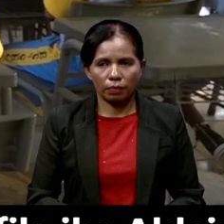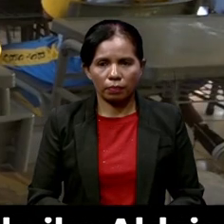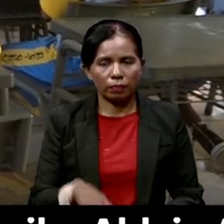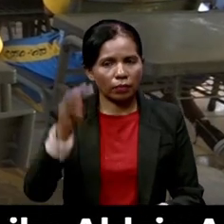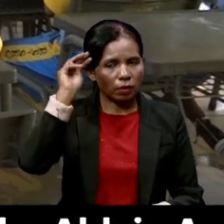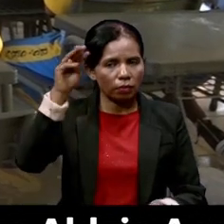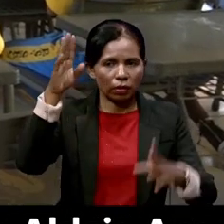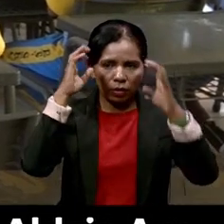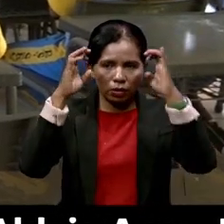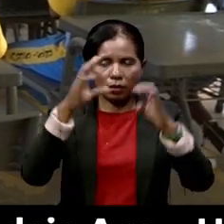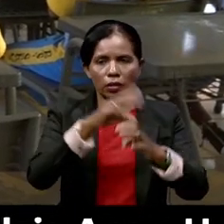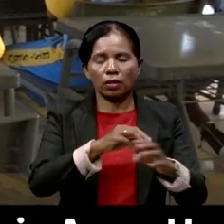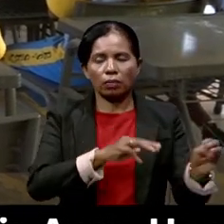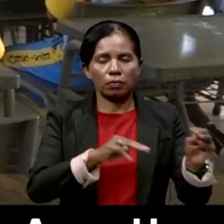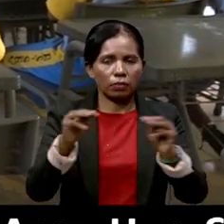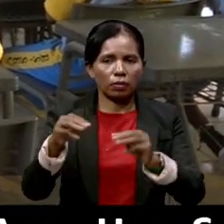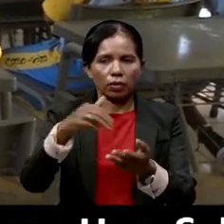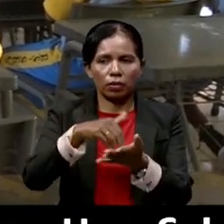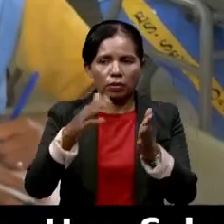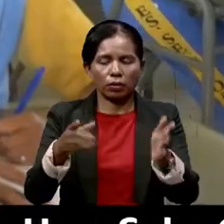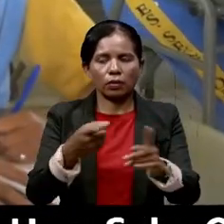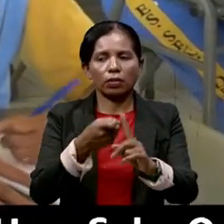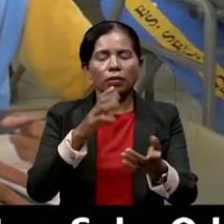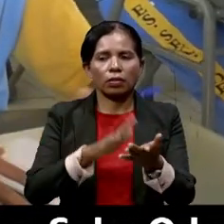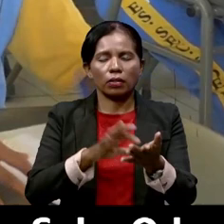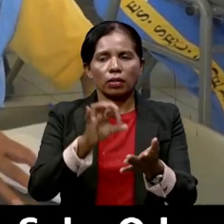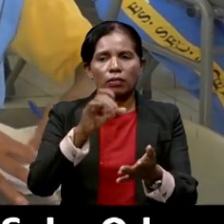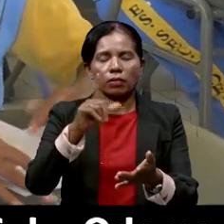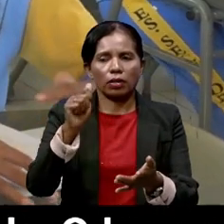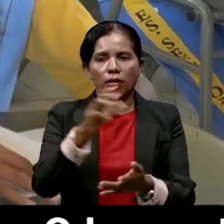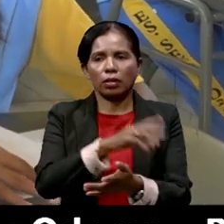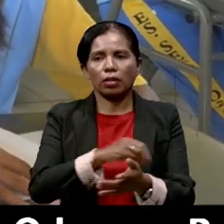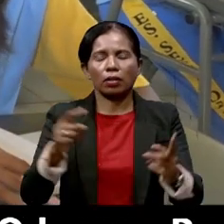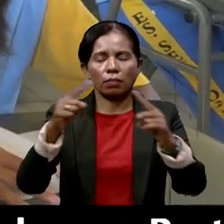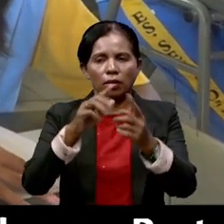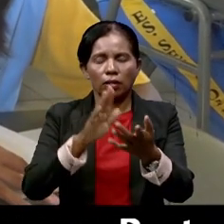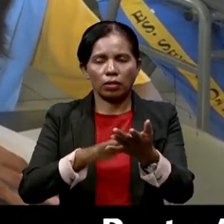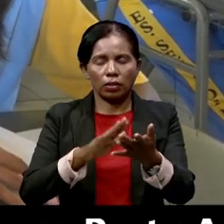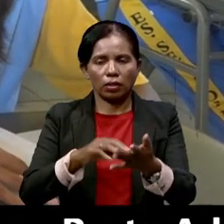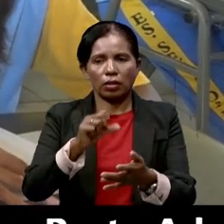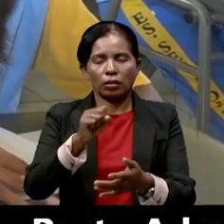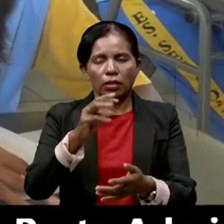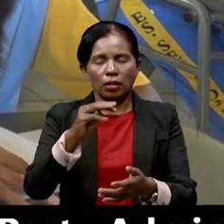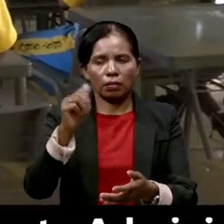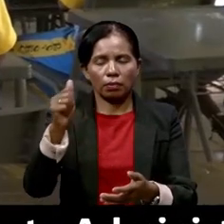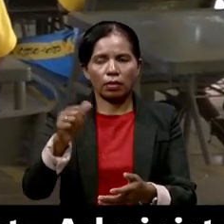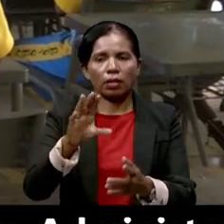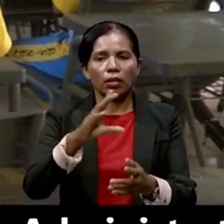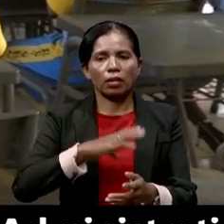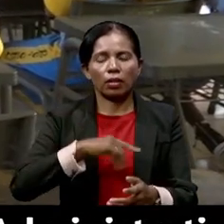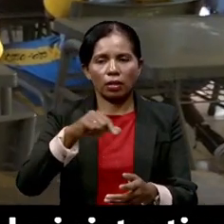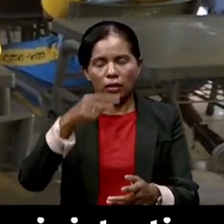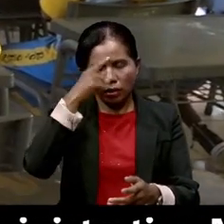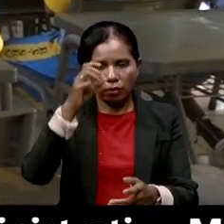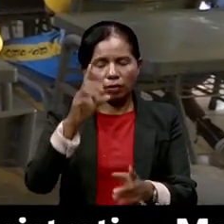Ministério da Educação não é nato muda estudante Sira e a escola filial Lai Sorolai para a Escola Secundária Geral Centro Quelicai. Também